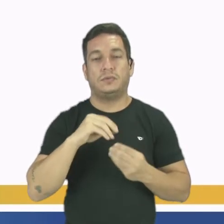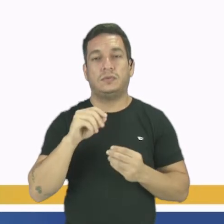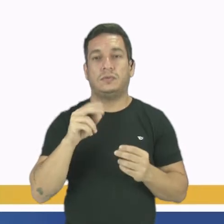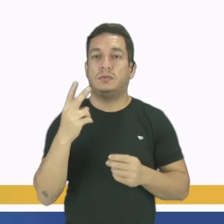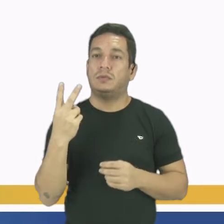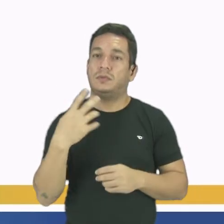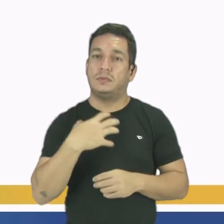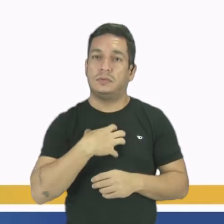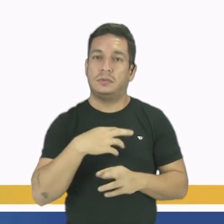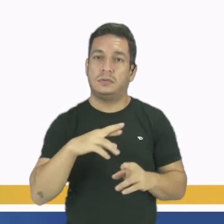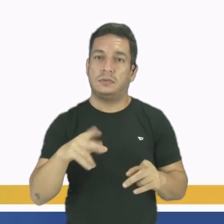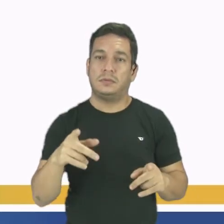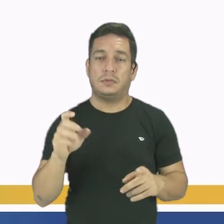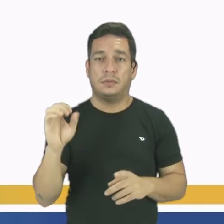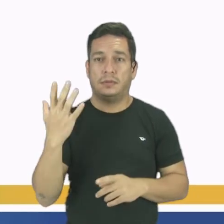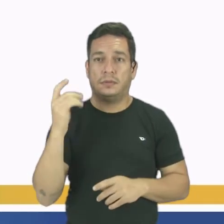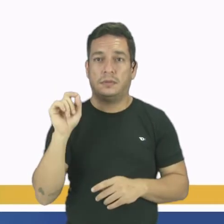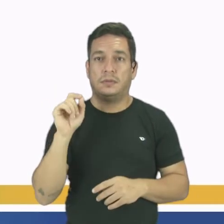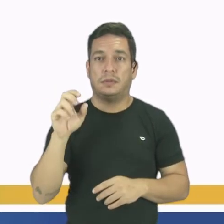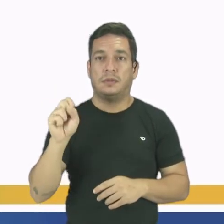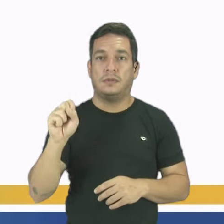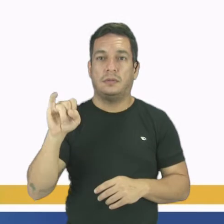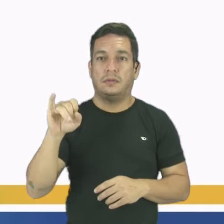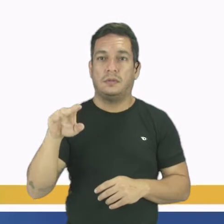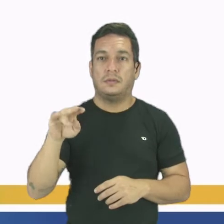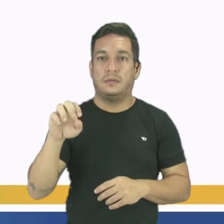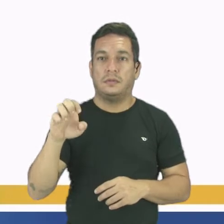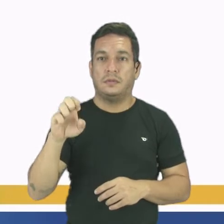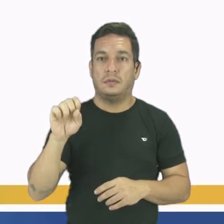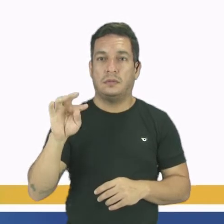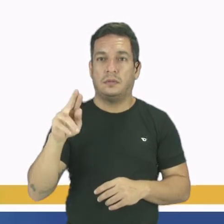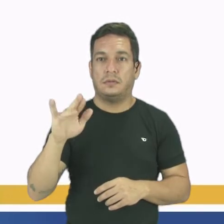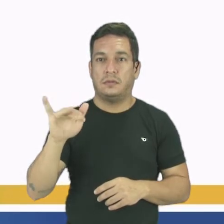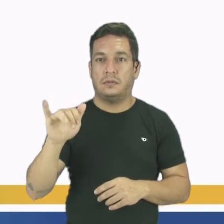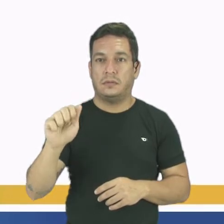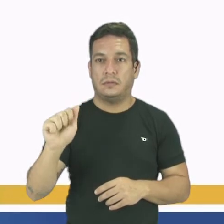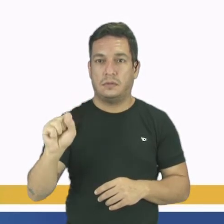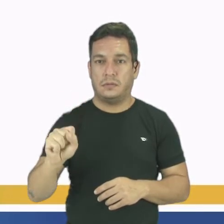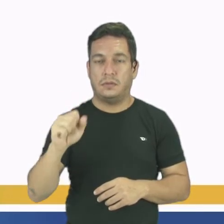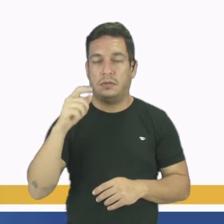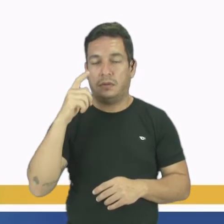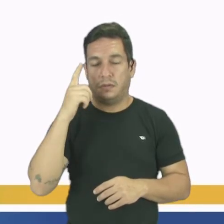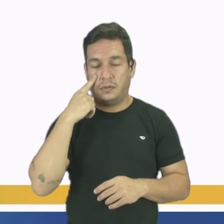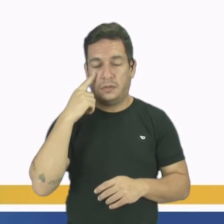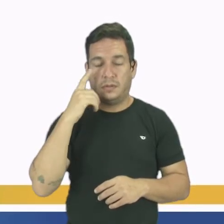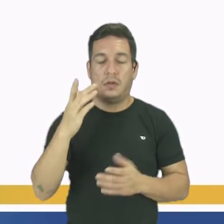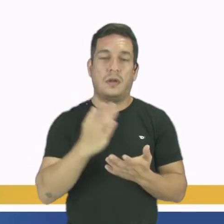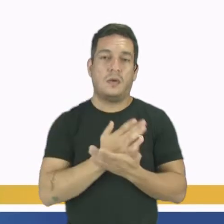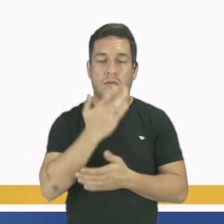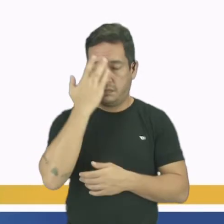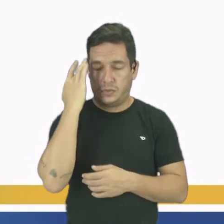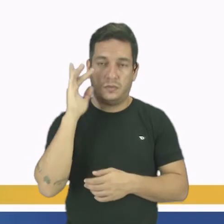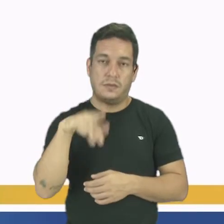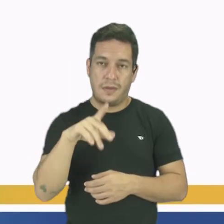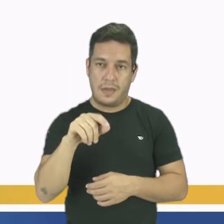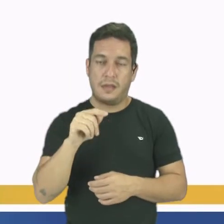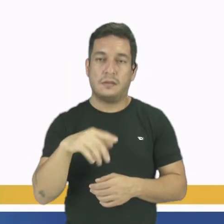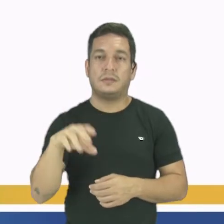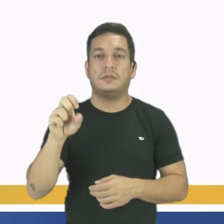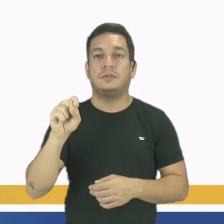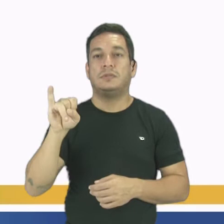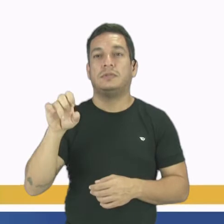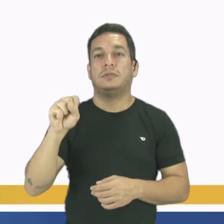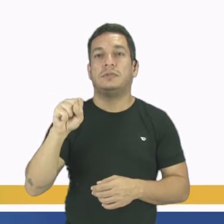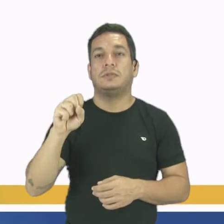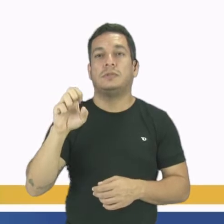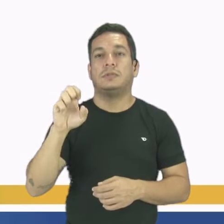2 sentidos diferentes, ocorre a sinestesia. Por exemplo, quando algumas pessoas elas são sinestésicas e elas